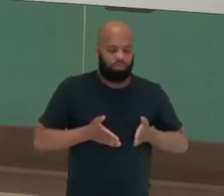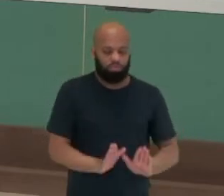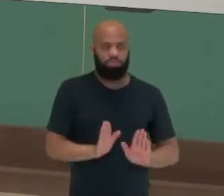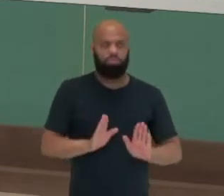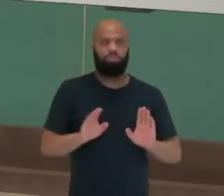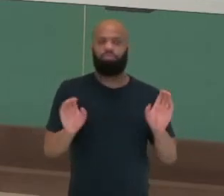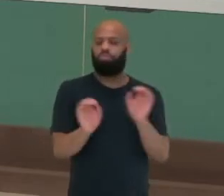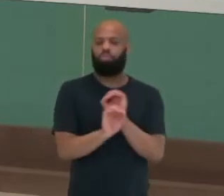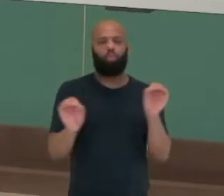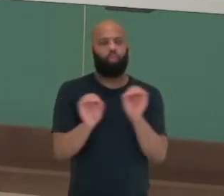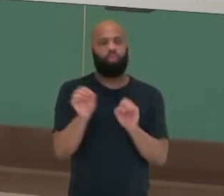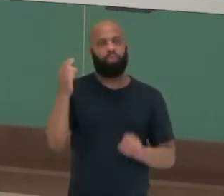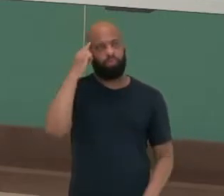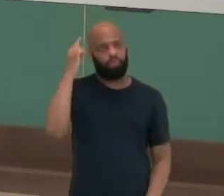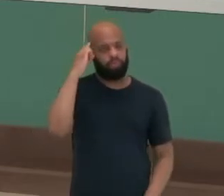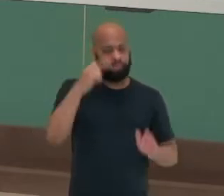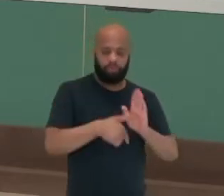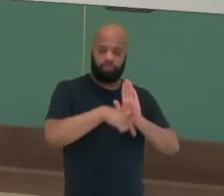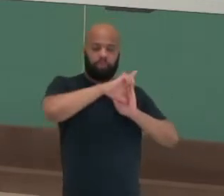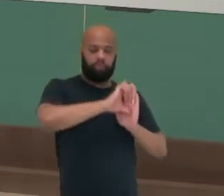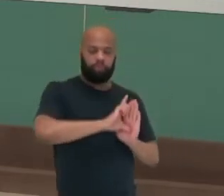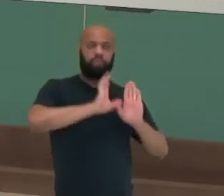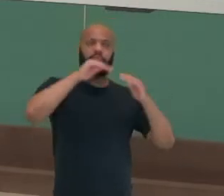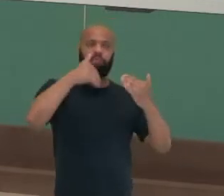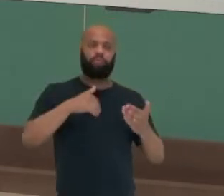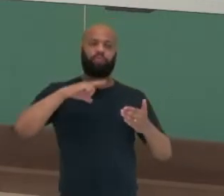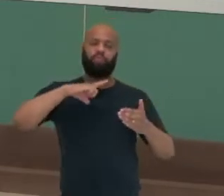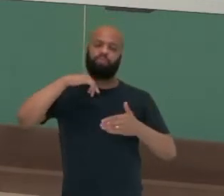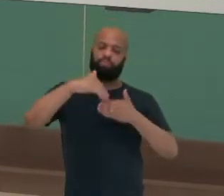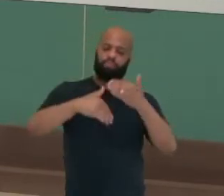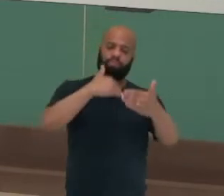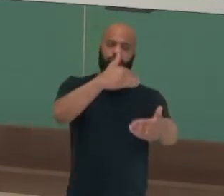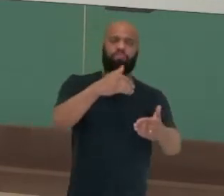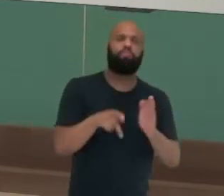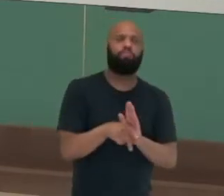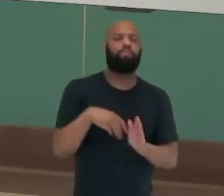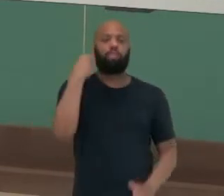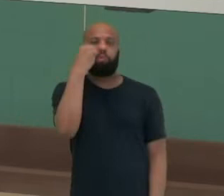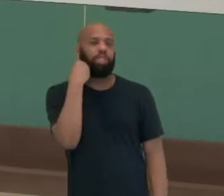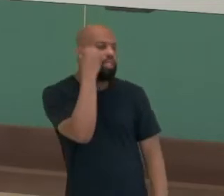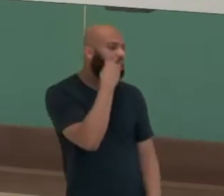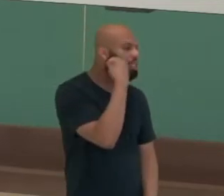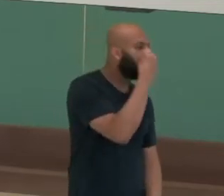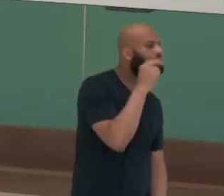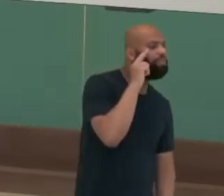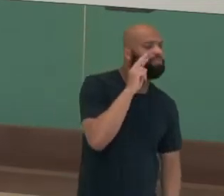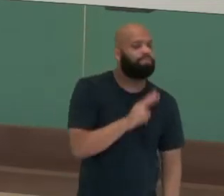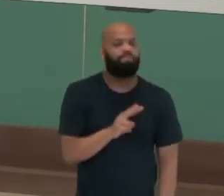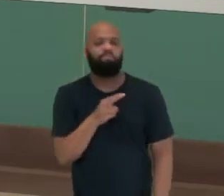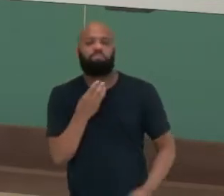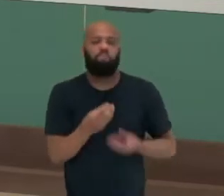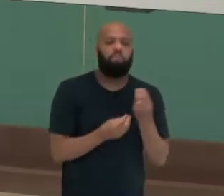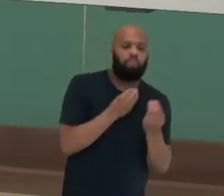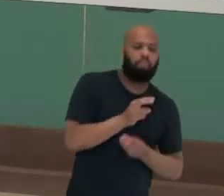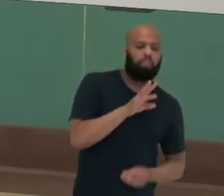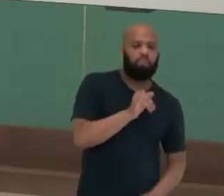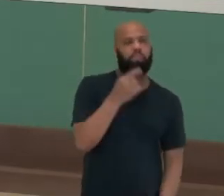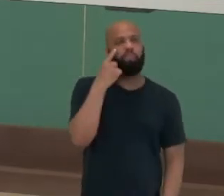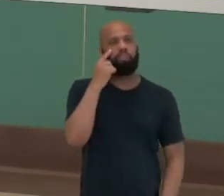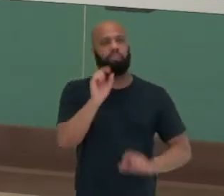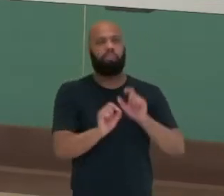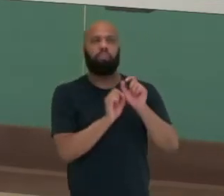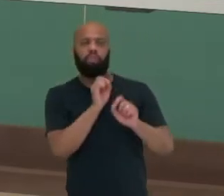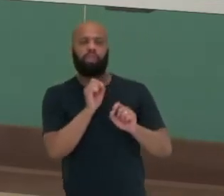sem nenhuma ideia pré-concebida e é a partir das nossas experiências que a gente vai dando cor